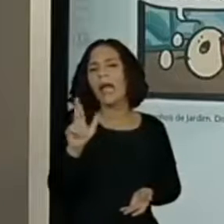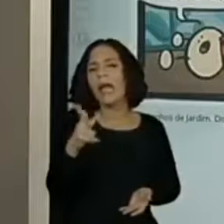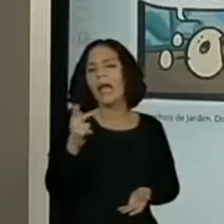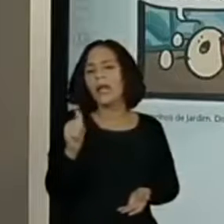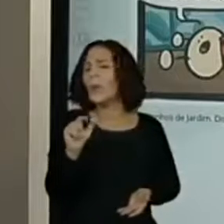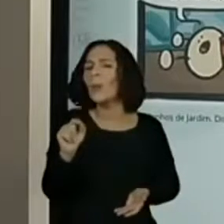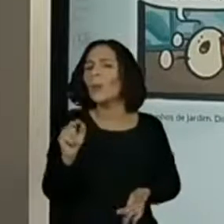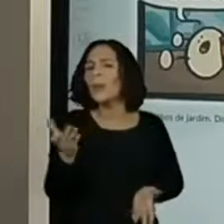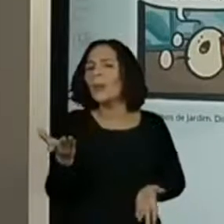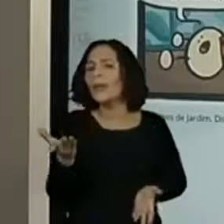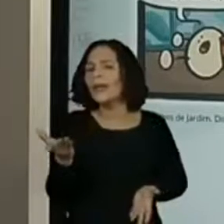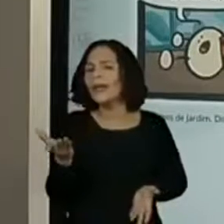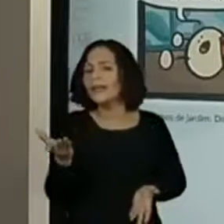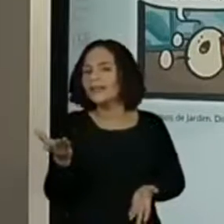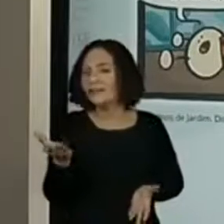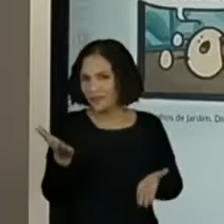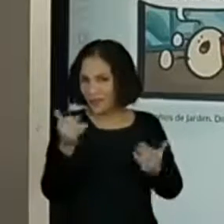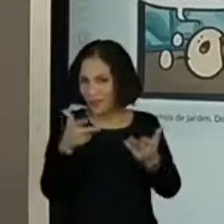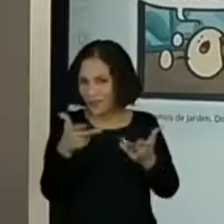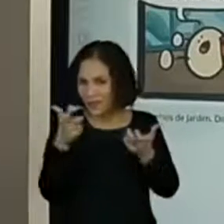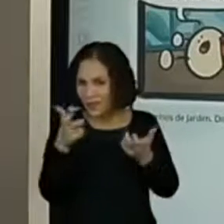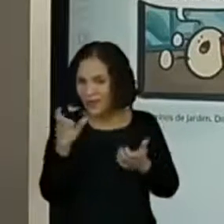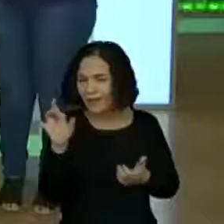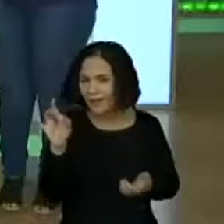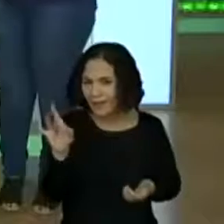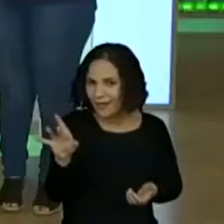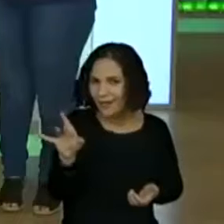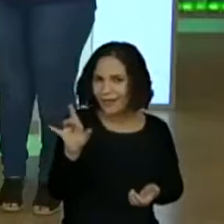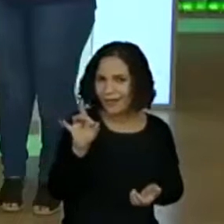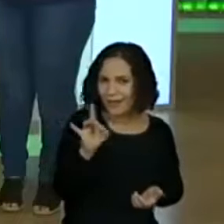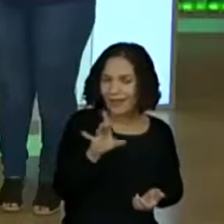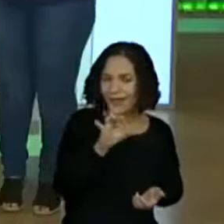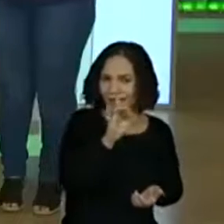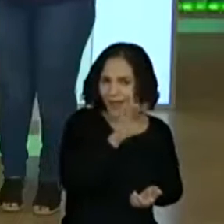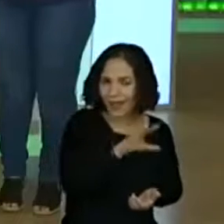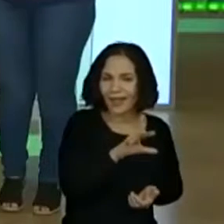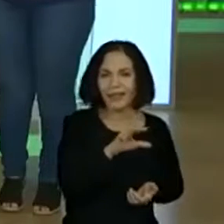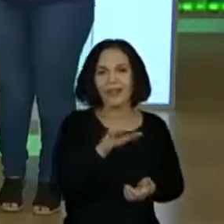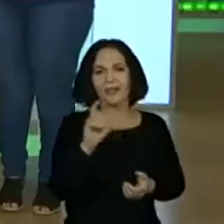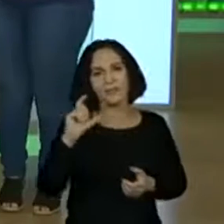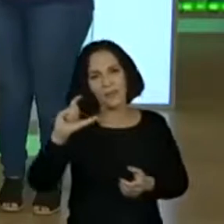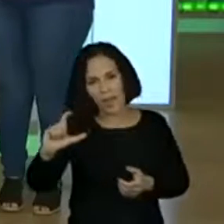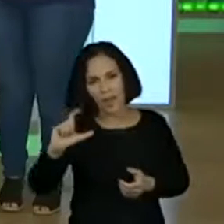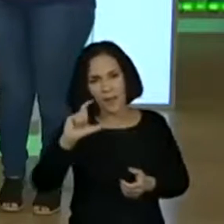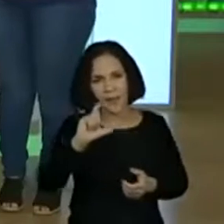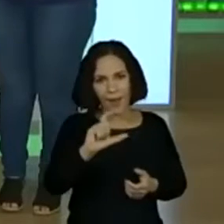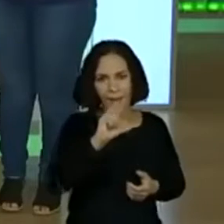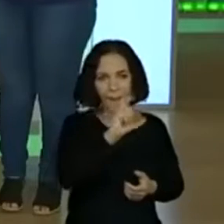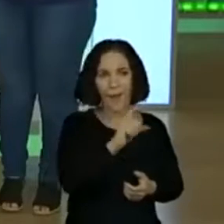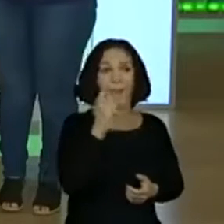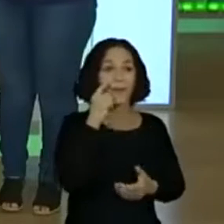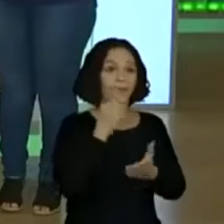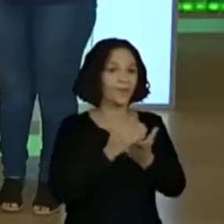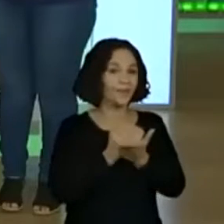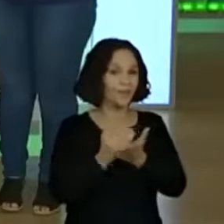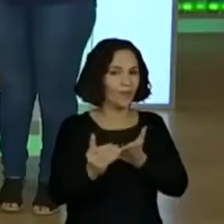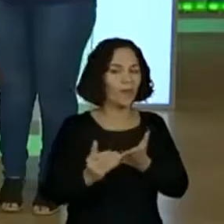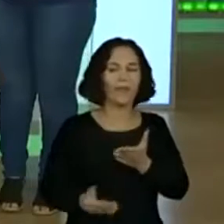analisar todas as informações que a gente tem em quadra? Quadrinho por quadrinho, né? Exatamente. Então, ó, começando deste aqui, ó.